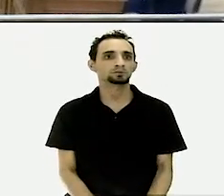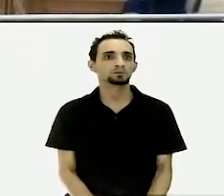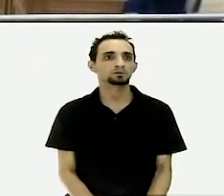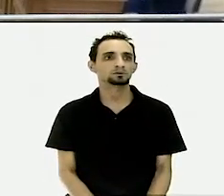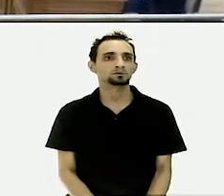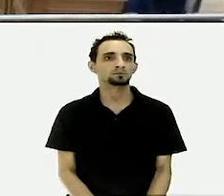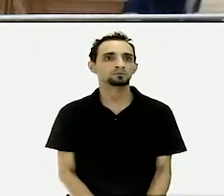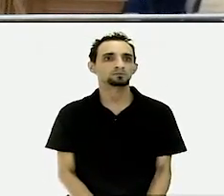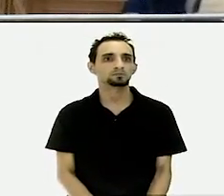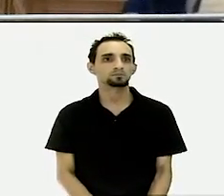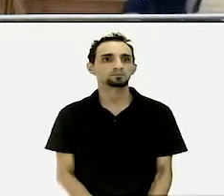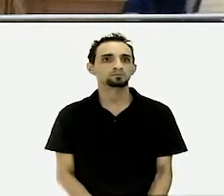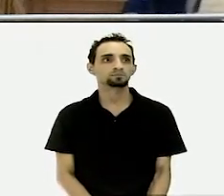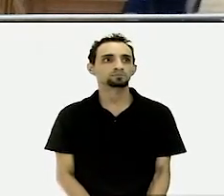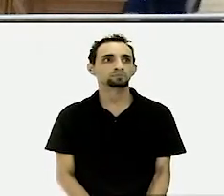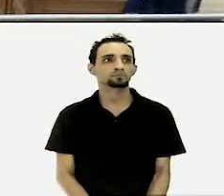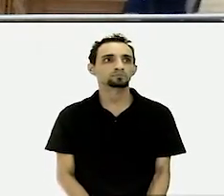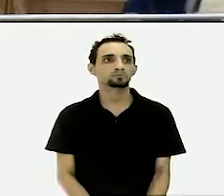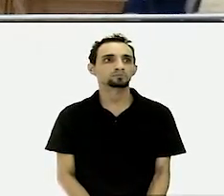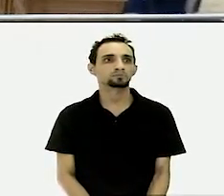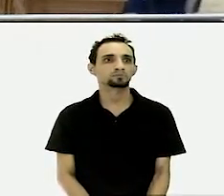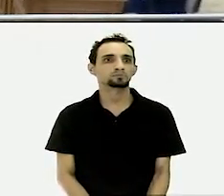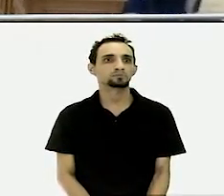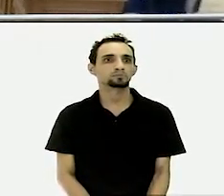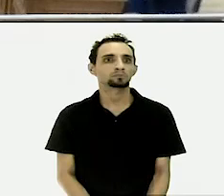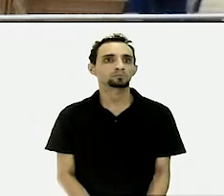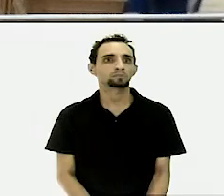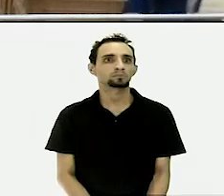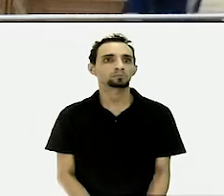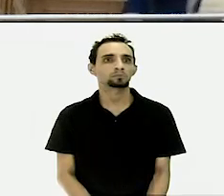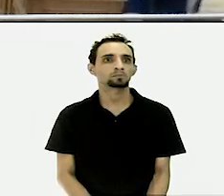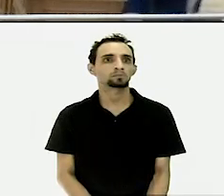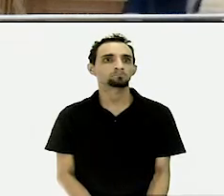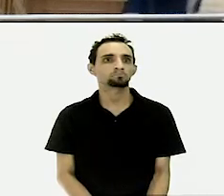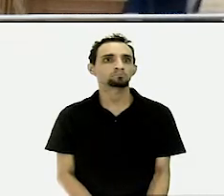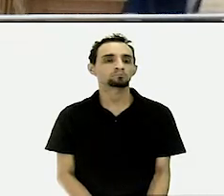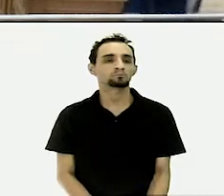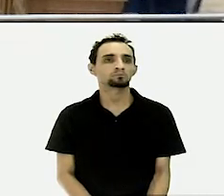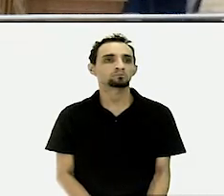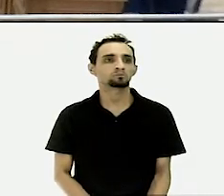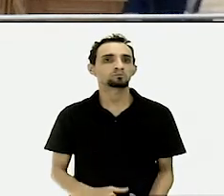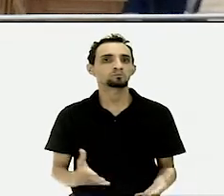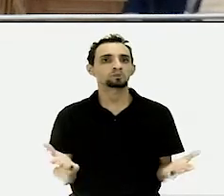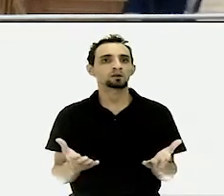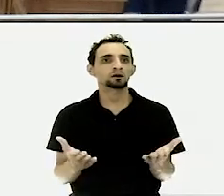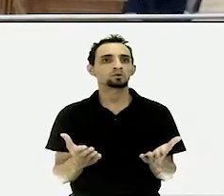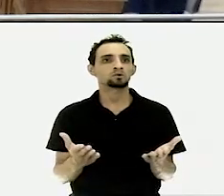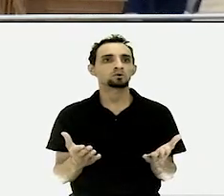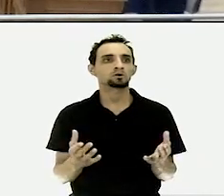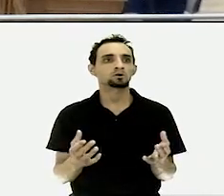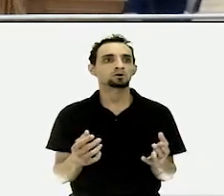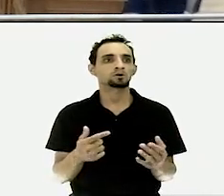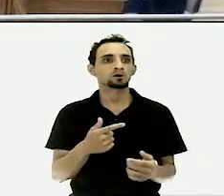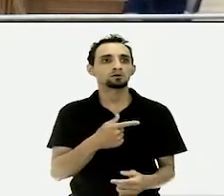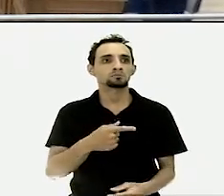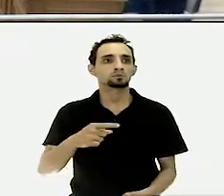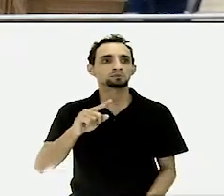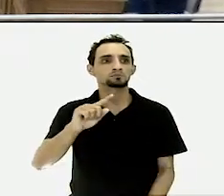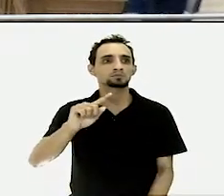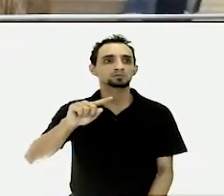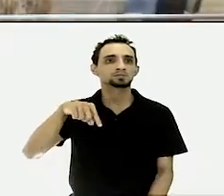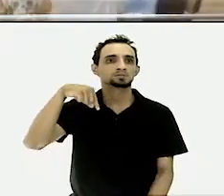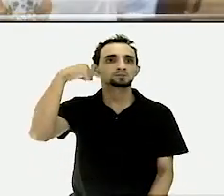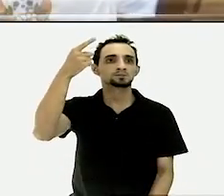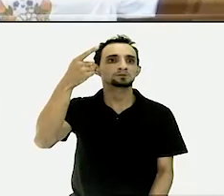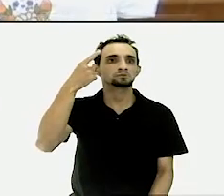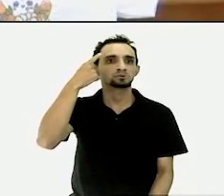ordem do dia. Esgotado o material da ordem do dia, passaremos para a palavra livre em explicação pessoal. Não